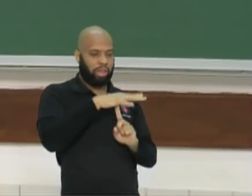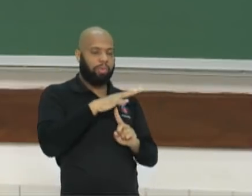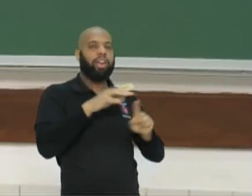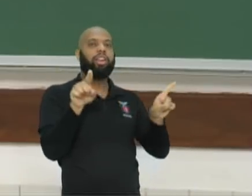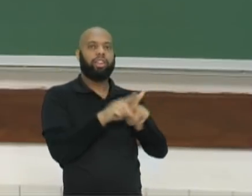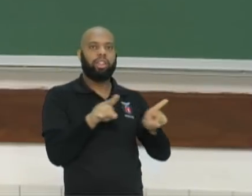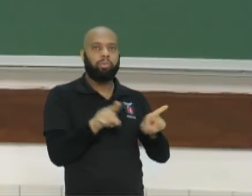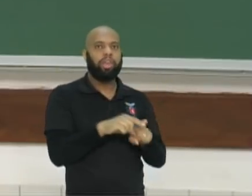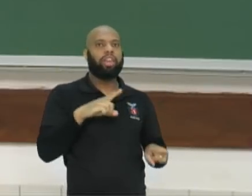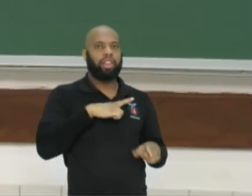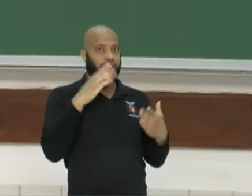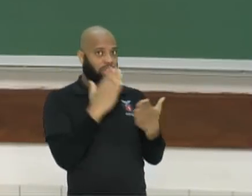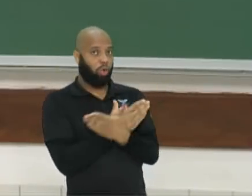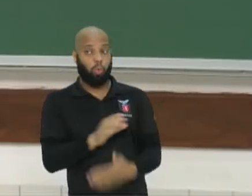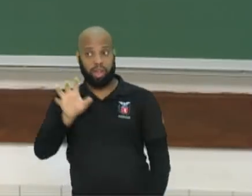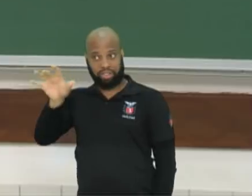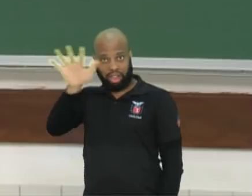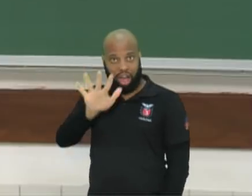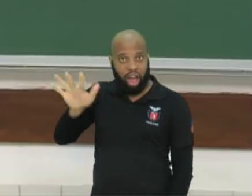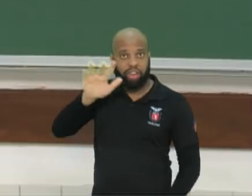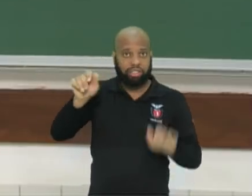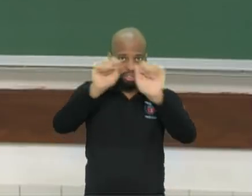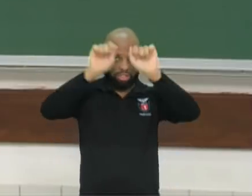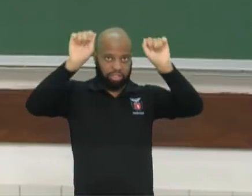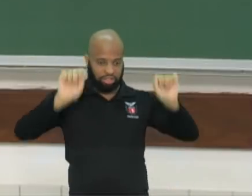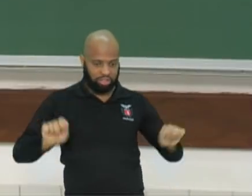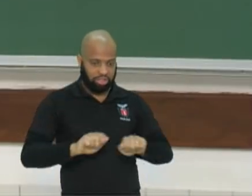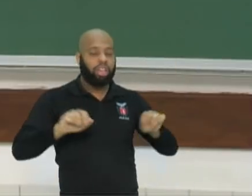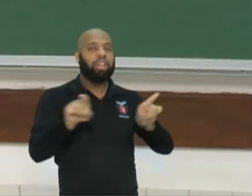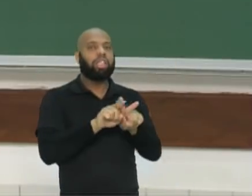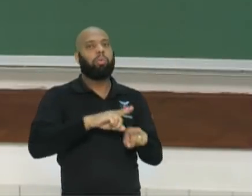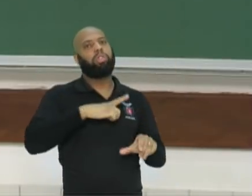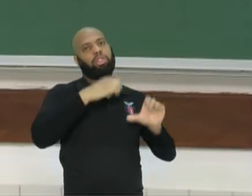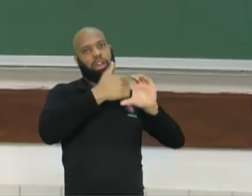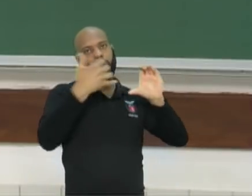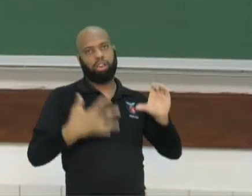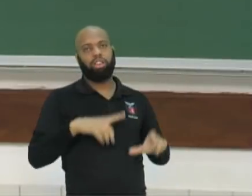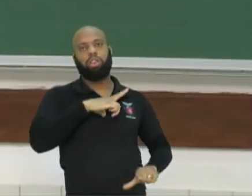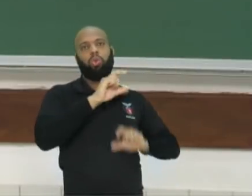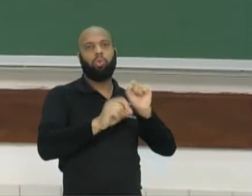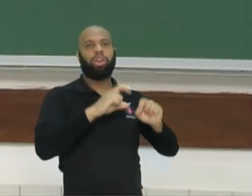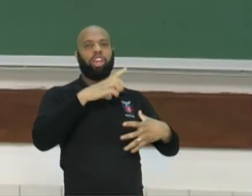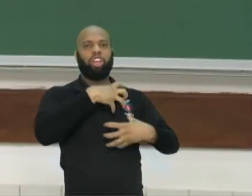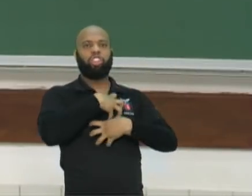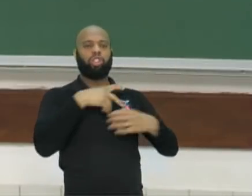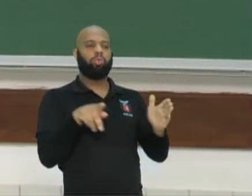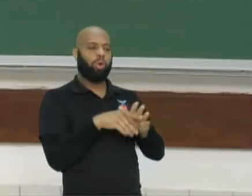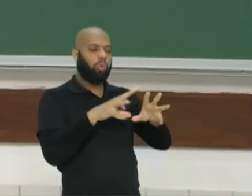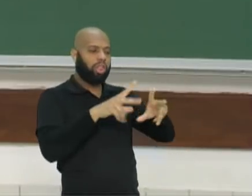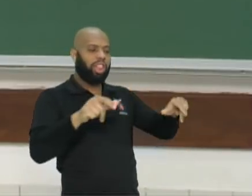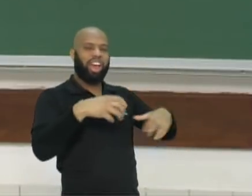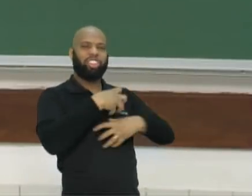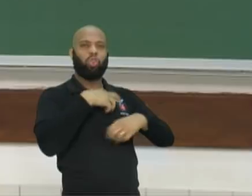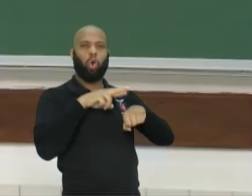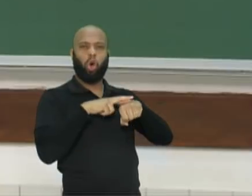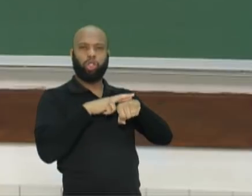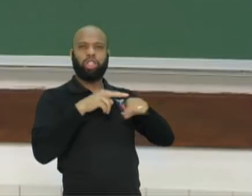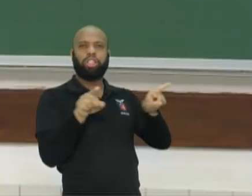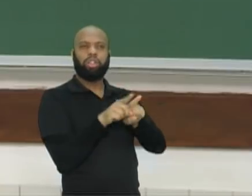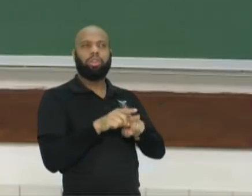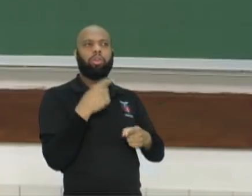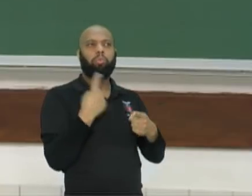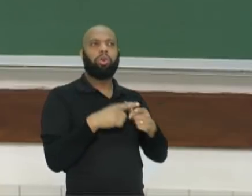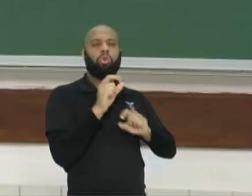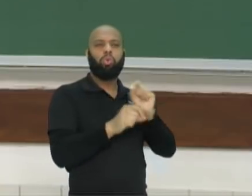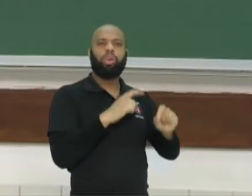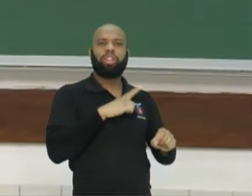Paraná, uma porção do nosso estado, também tem essa característica ali da presença desse solo, né? Que é resultante